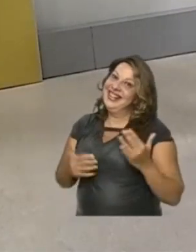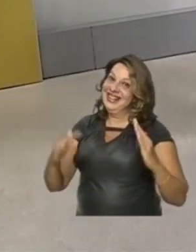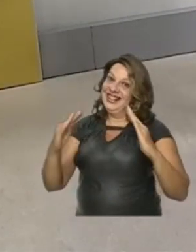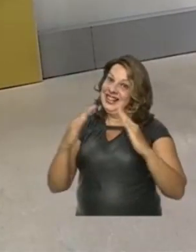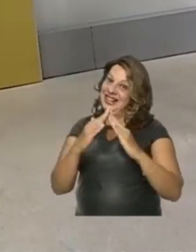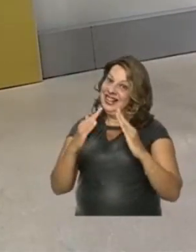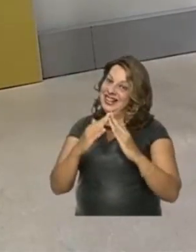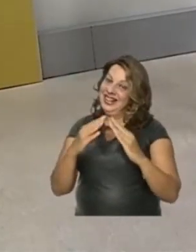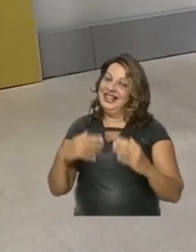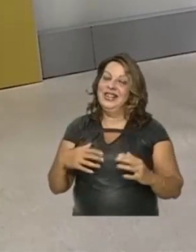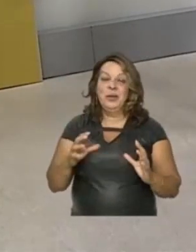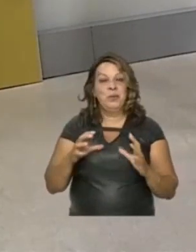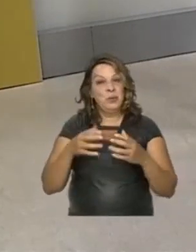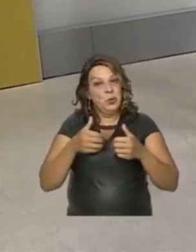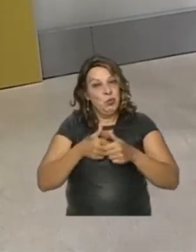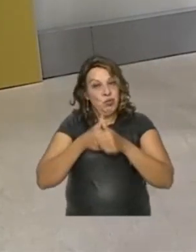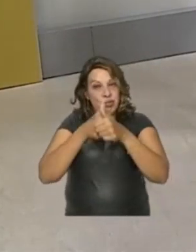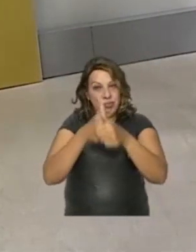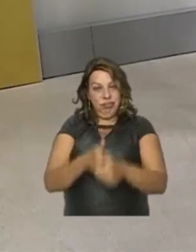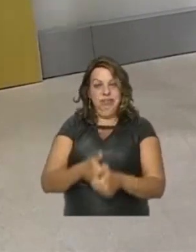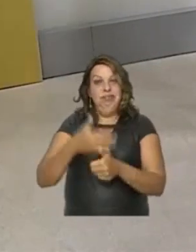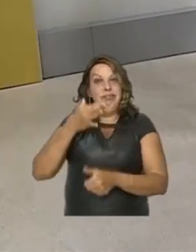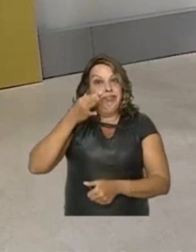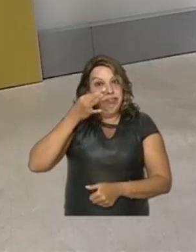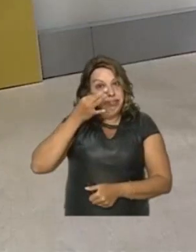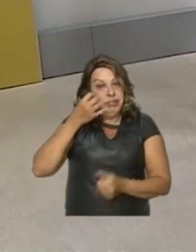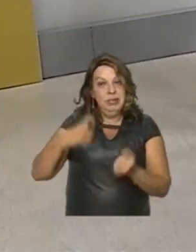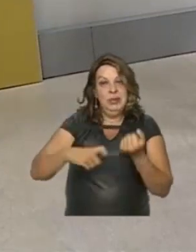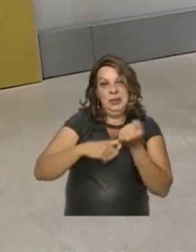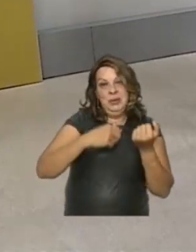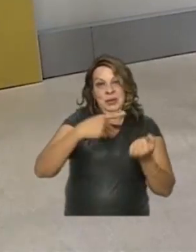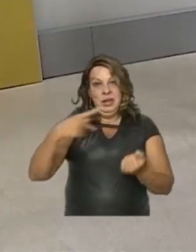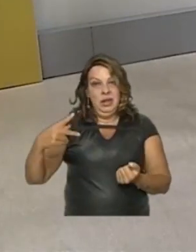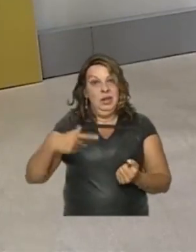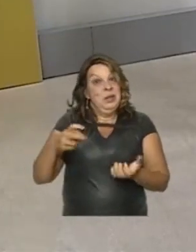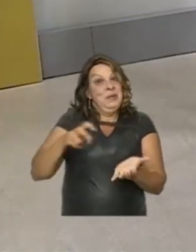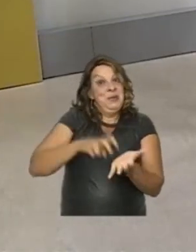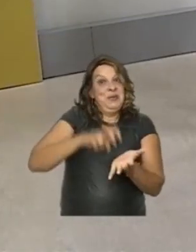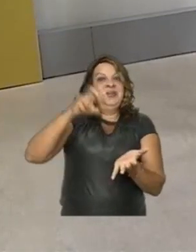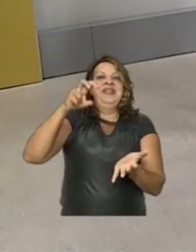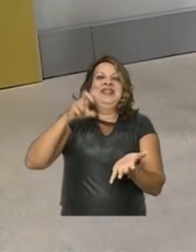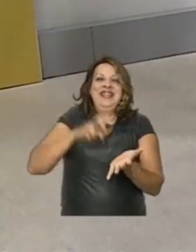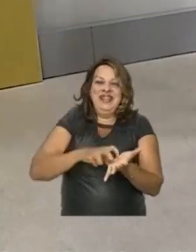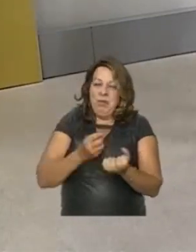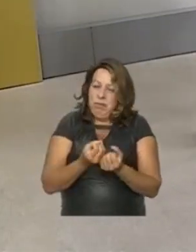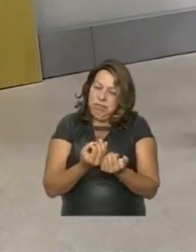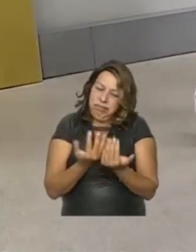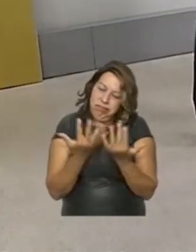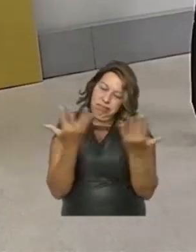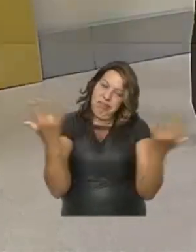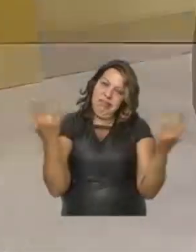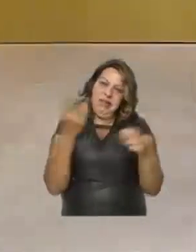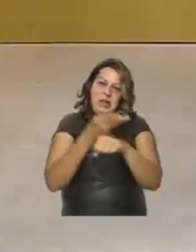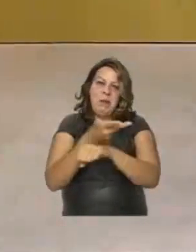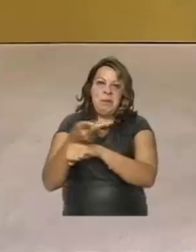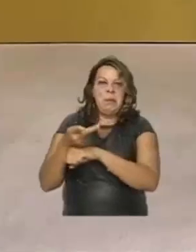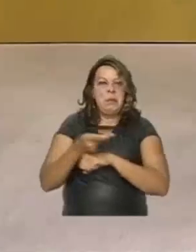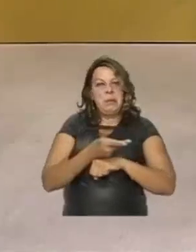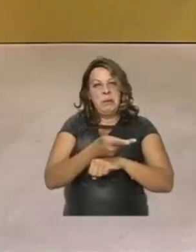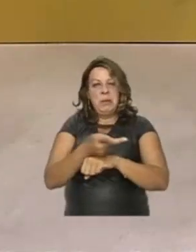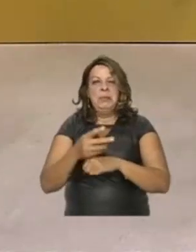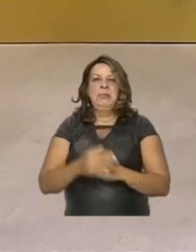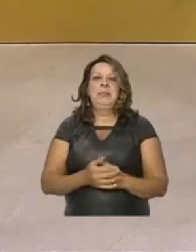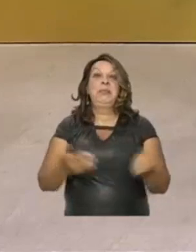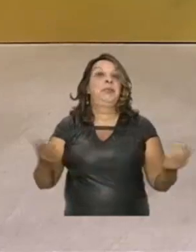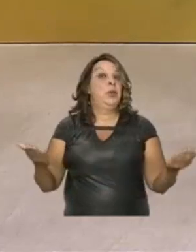você que nos acompanha ao vivo. O Caju Cap chegou pra mais uma manhã de muitos prêmios. E olha só, hoje